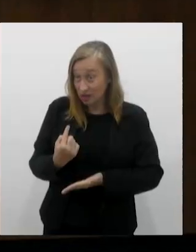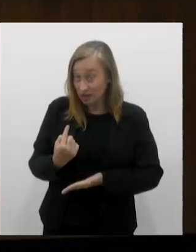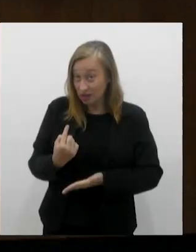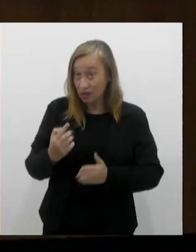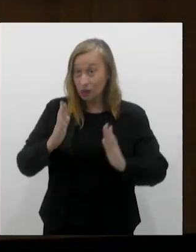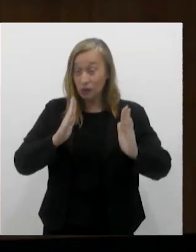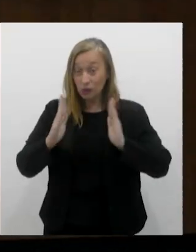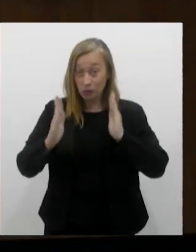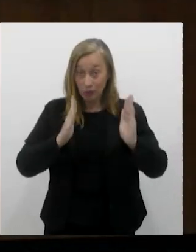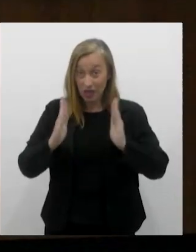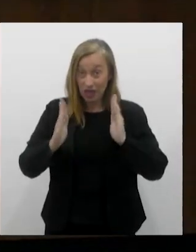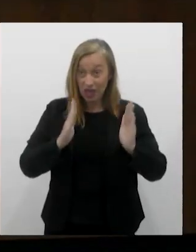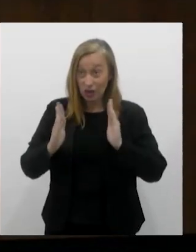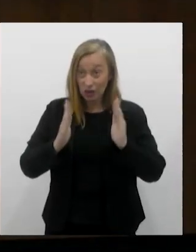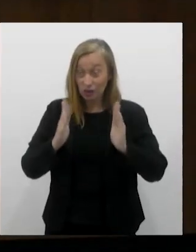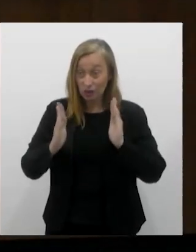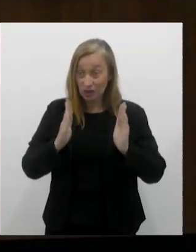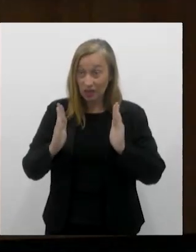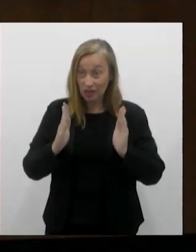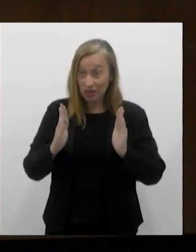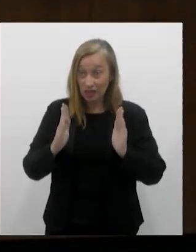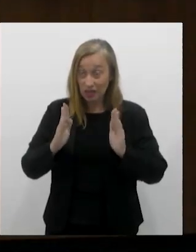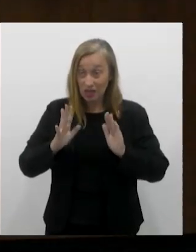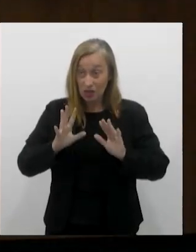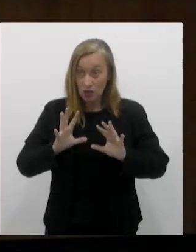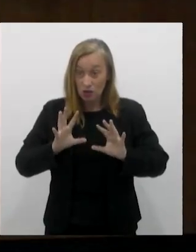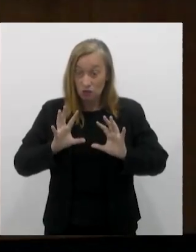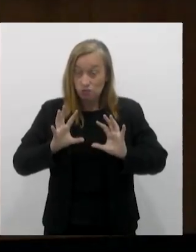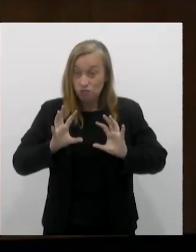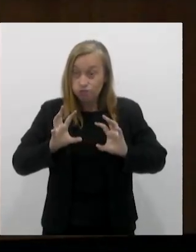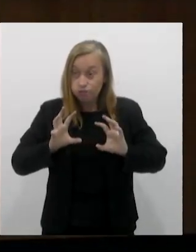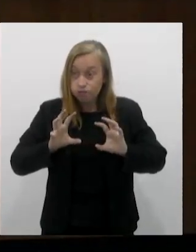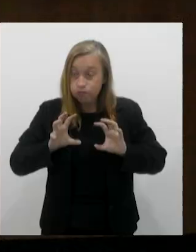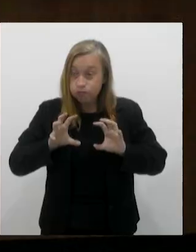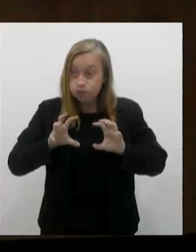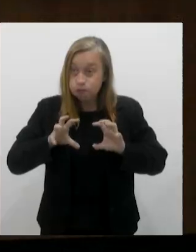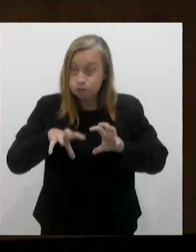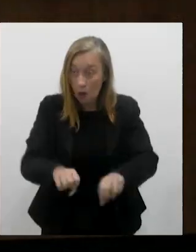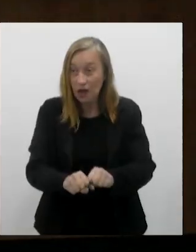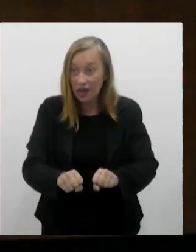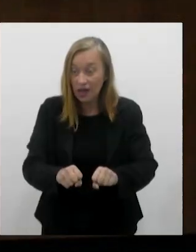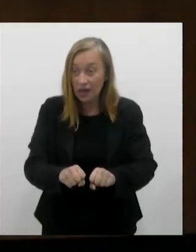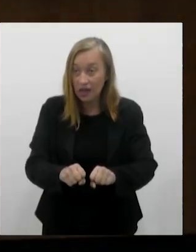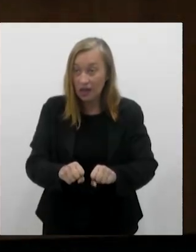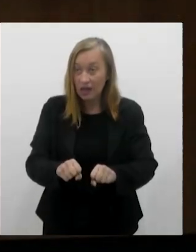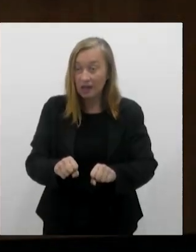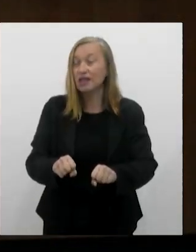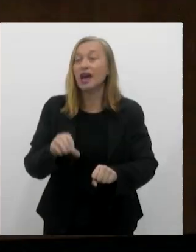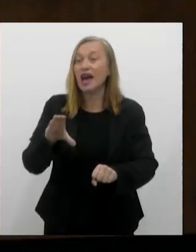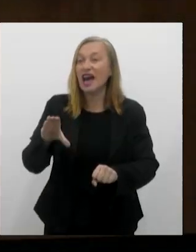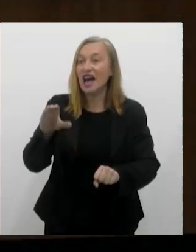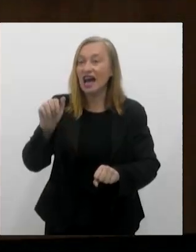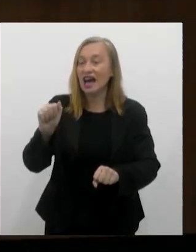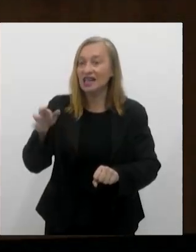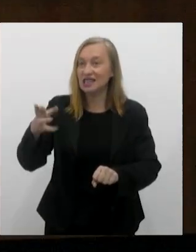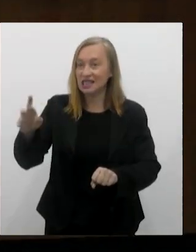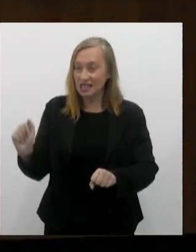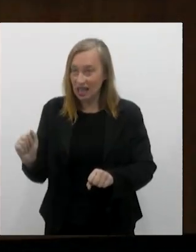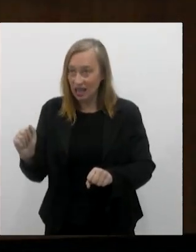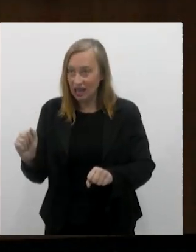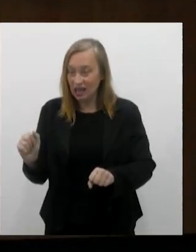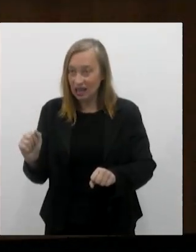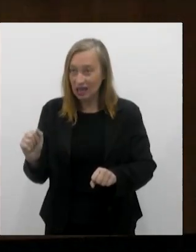caçadores-predadores. E fiquei absolutamente admirado. Meu pai, há 5,